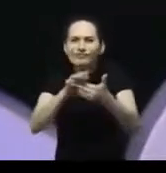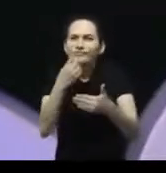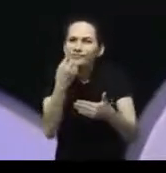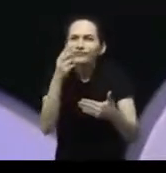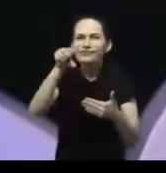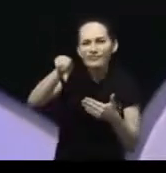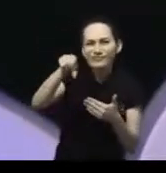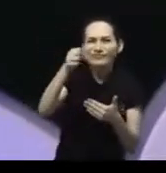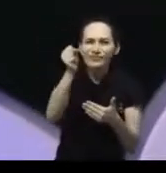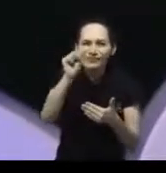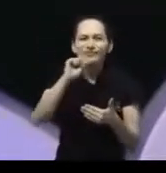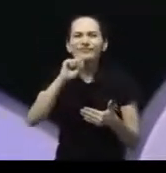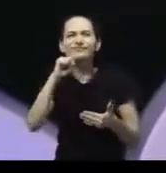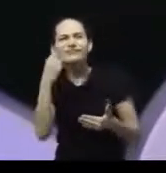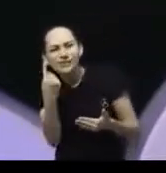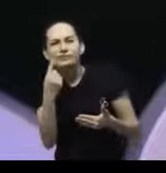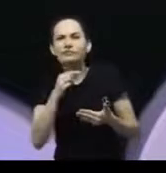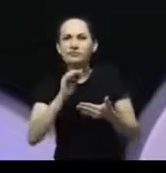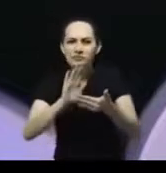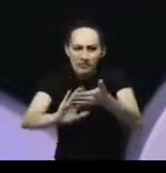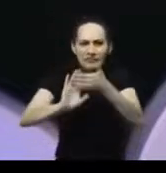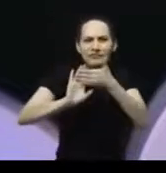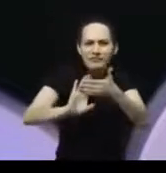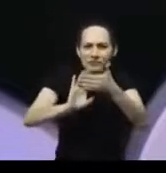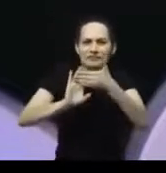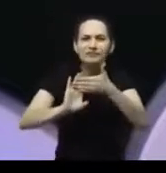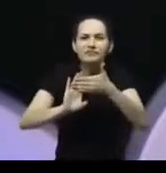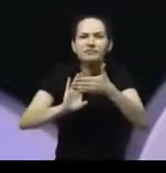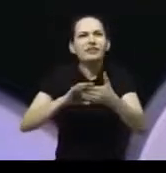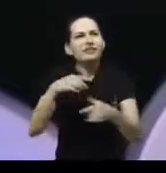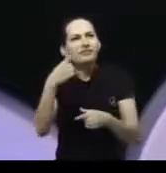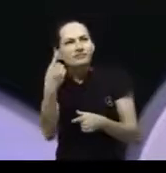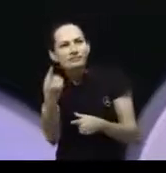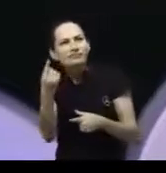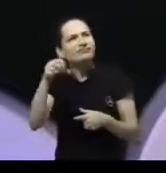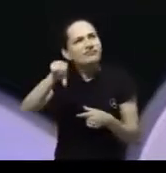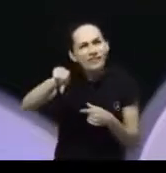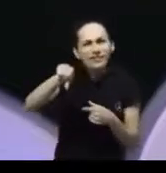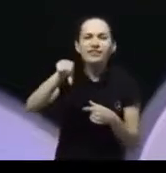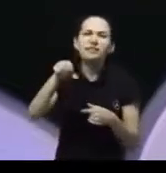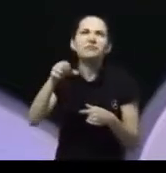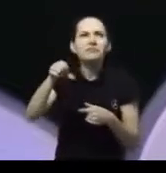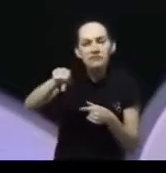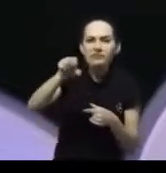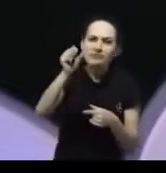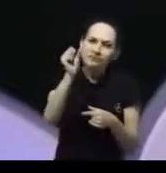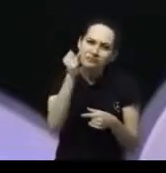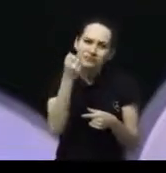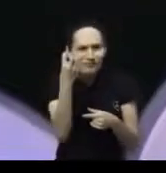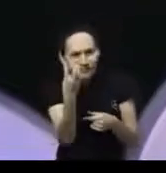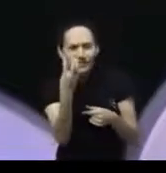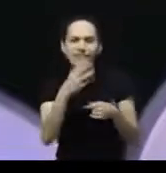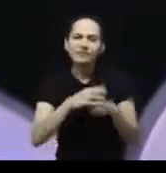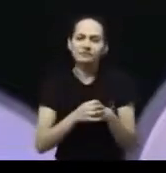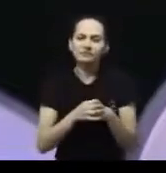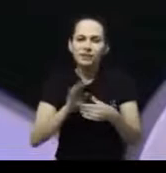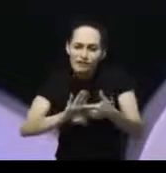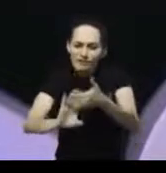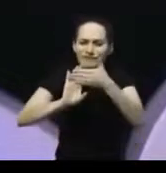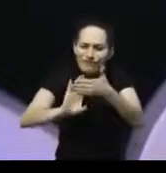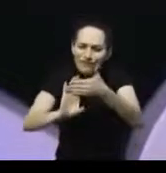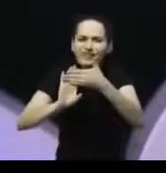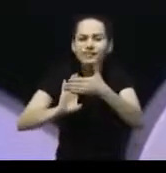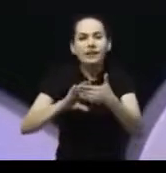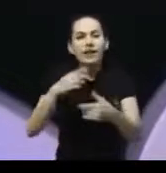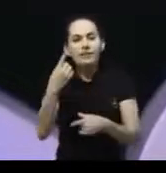1981 duas exclusivo freio-motor auxiliar Top Break em 1993 dos